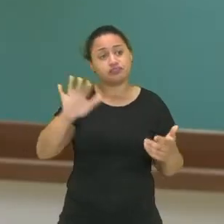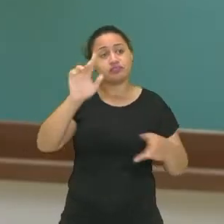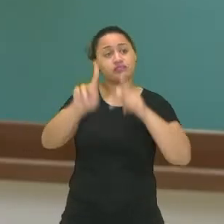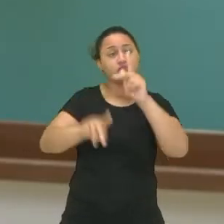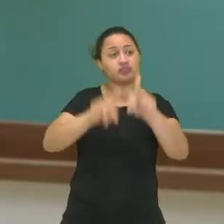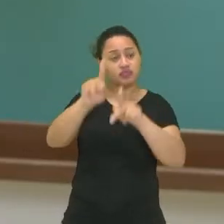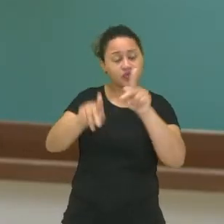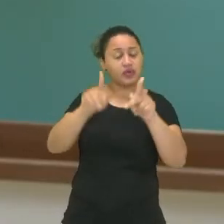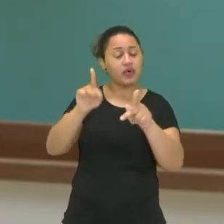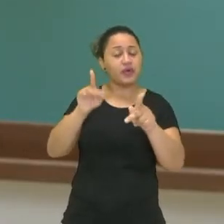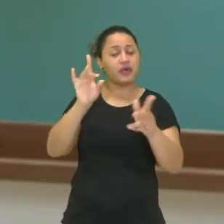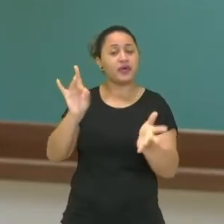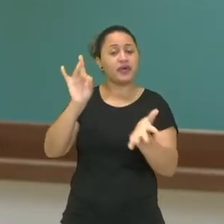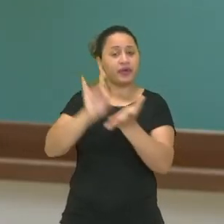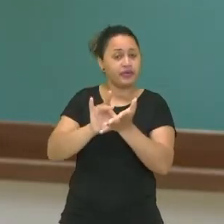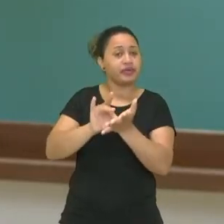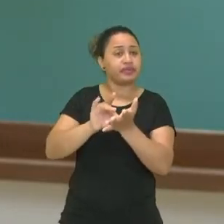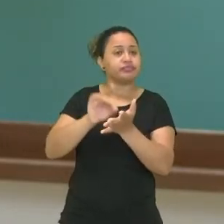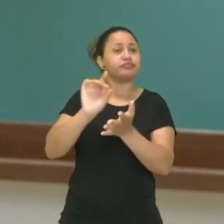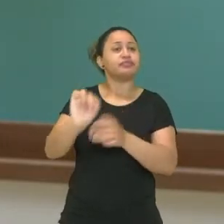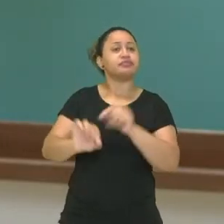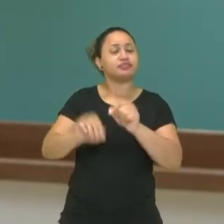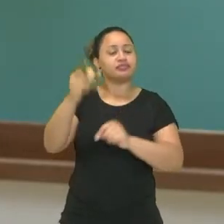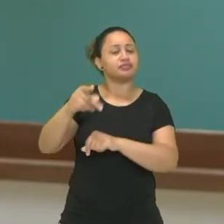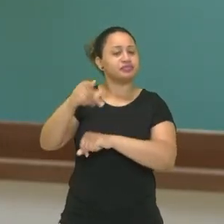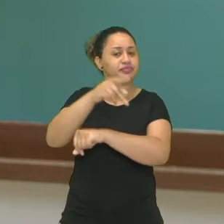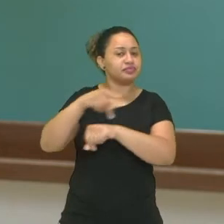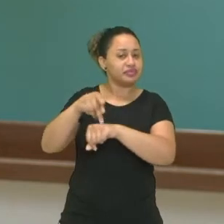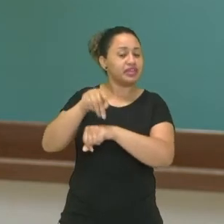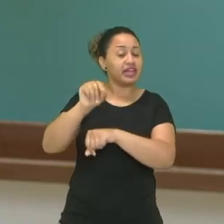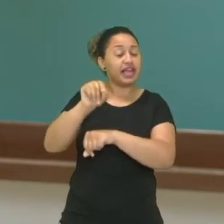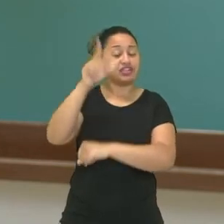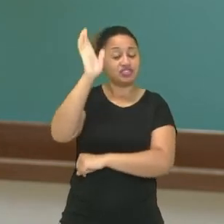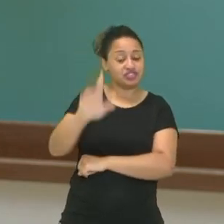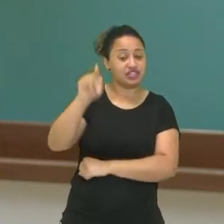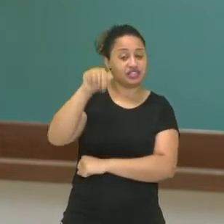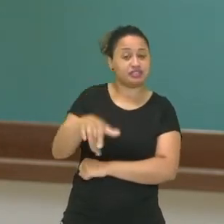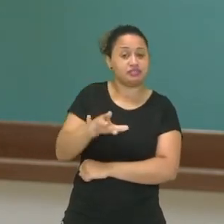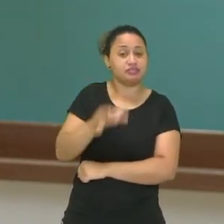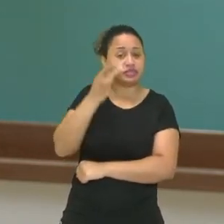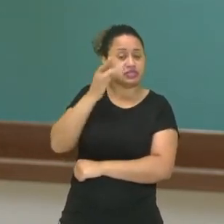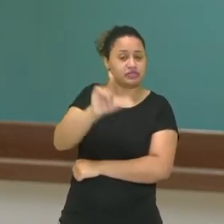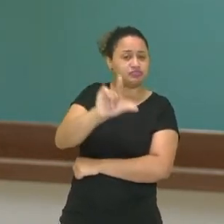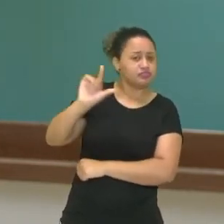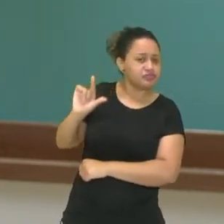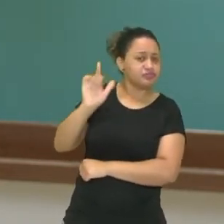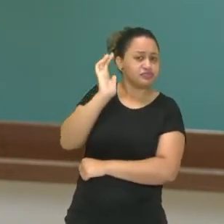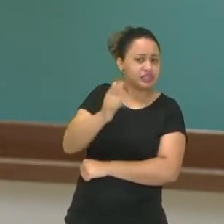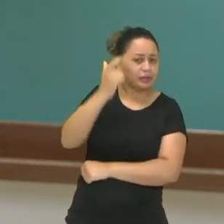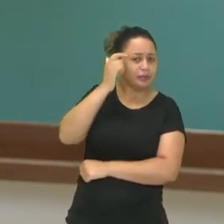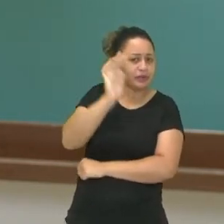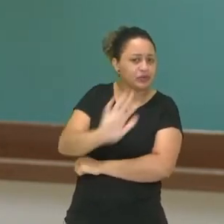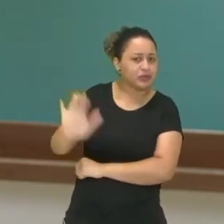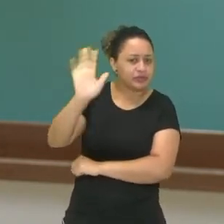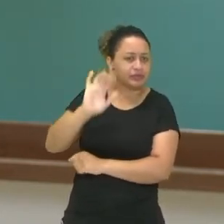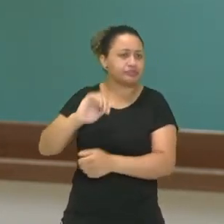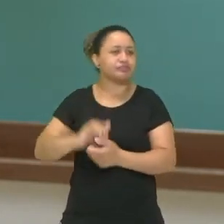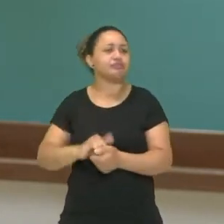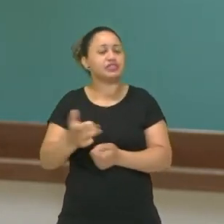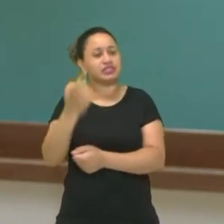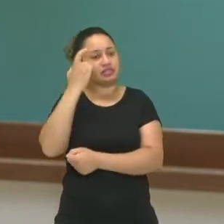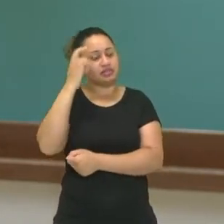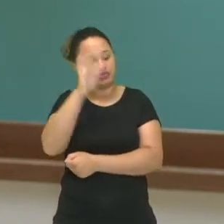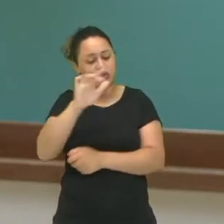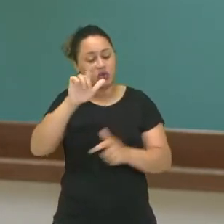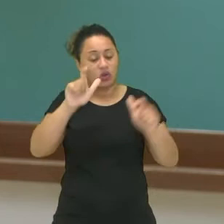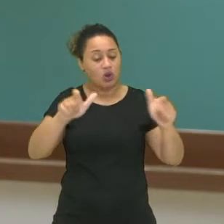nosso país? Os originários, aqueles que estavam aqui já? Já pensou que todo esse imenso território